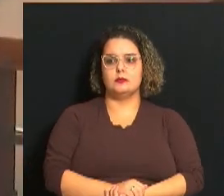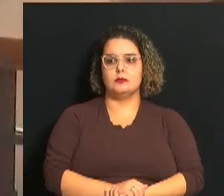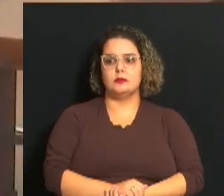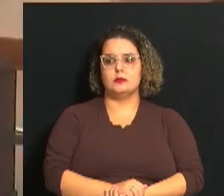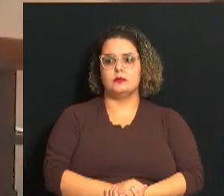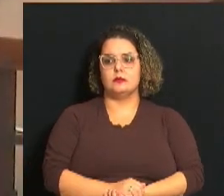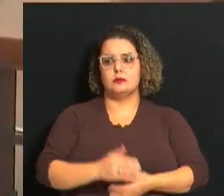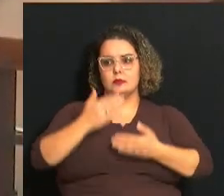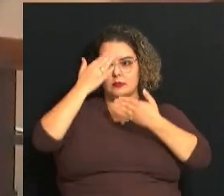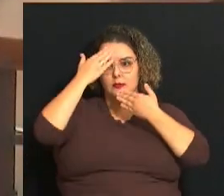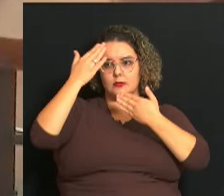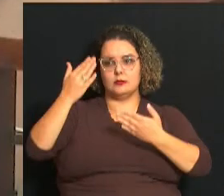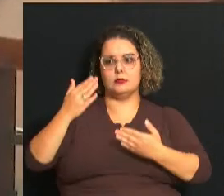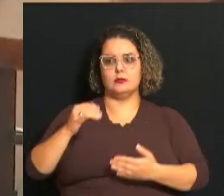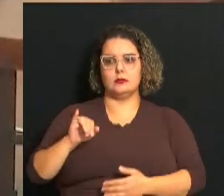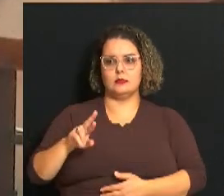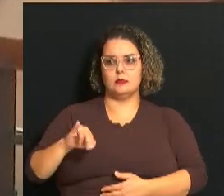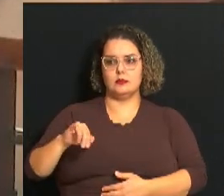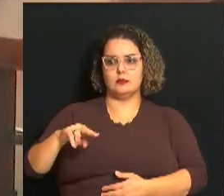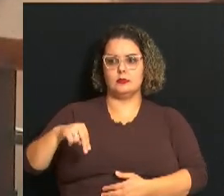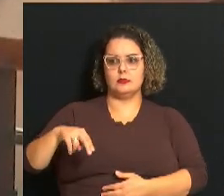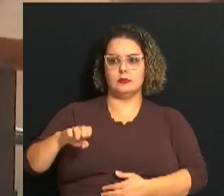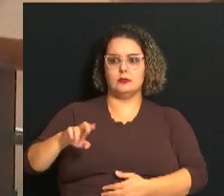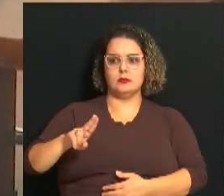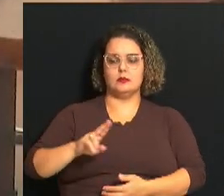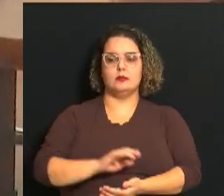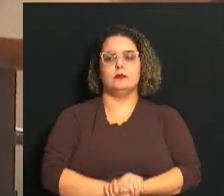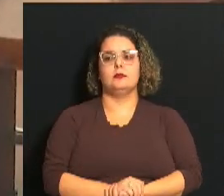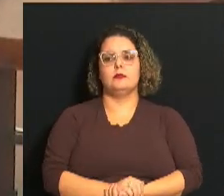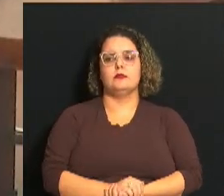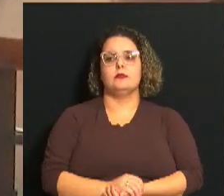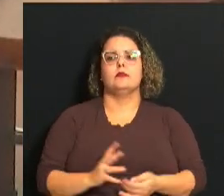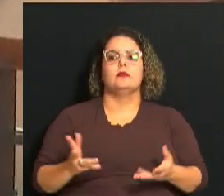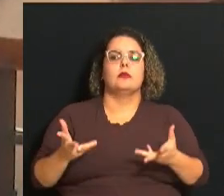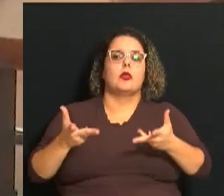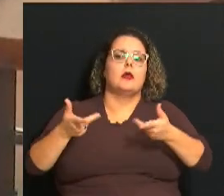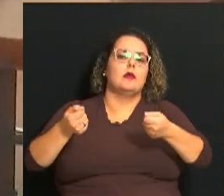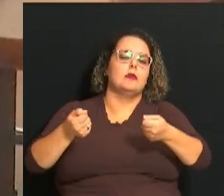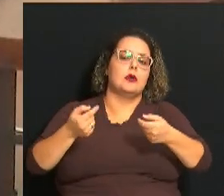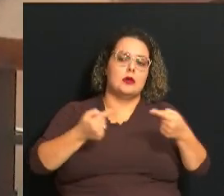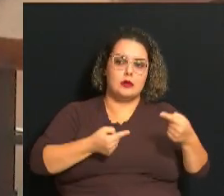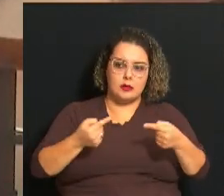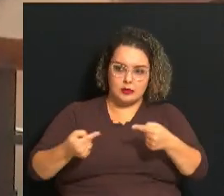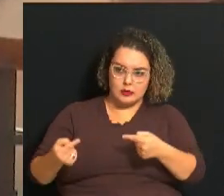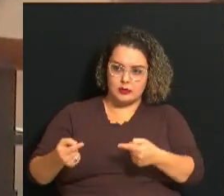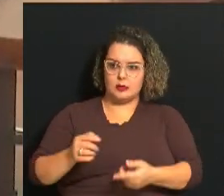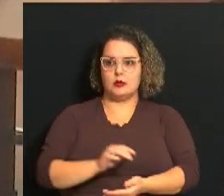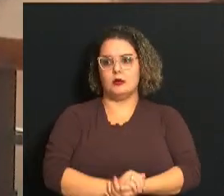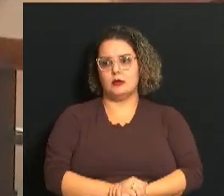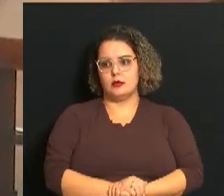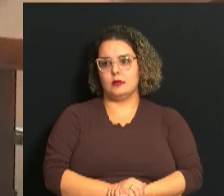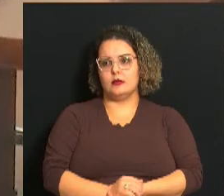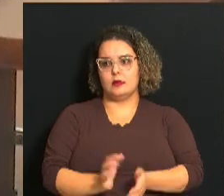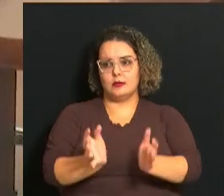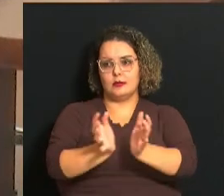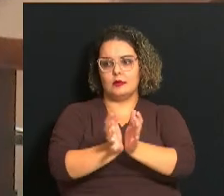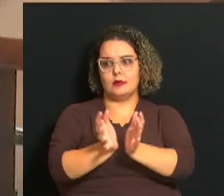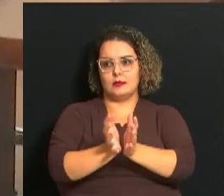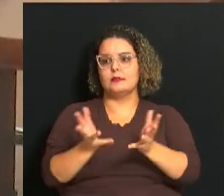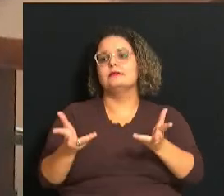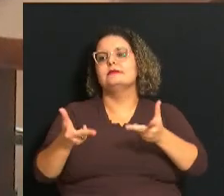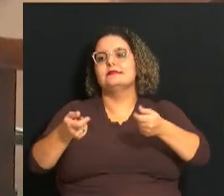obrigada Irineu Com certeza foi um debate e as minhas comissões são sempre